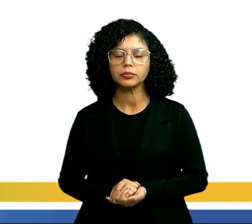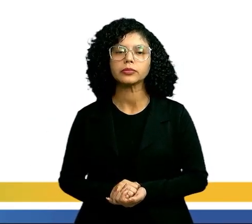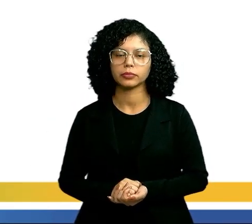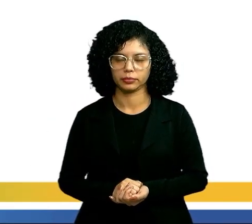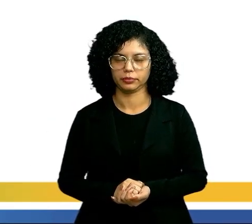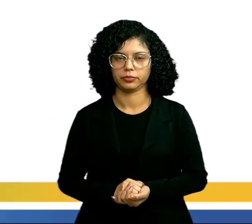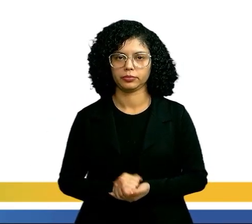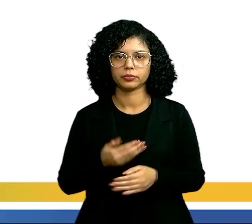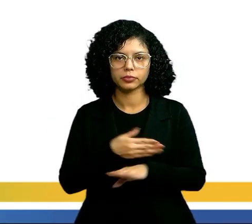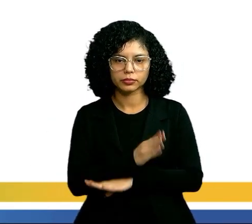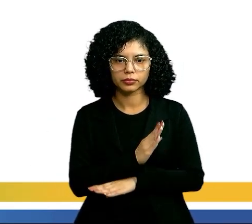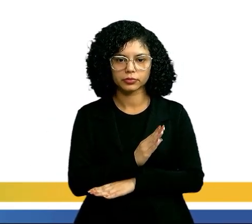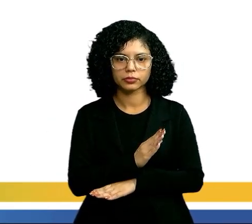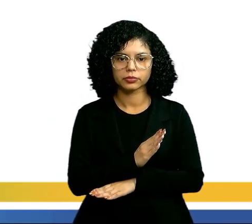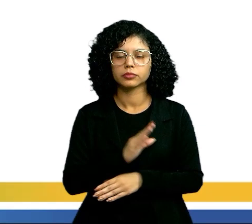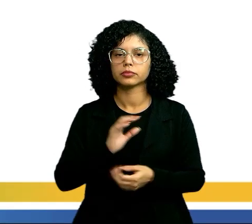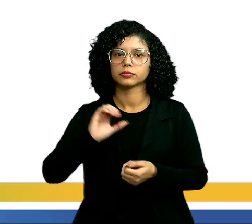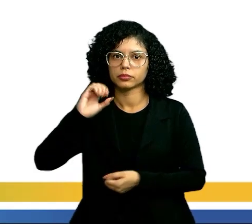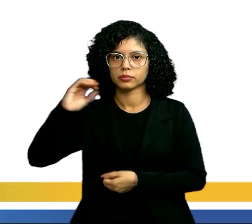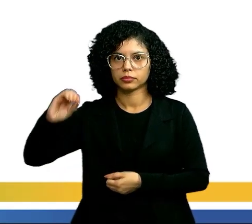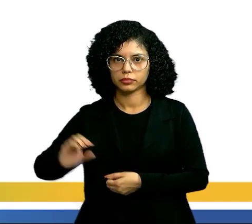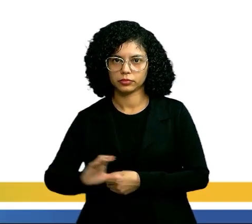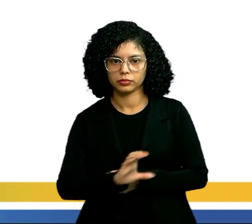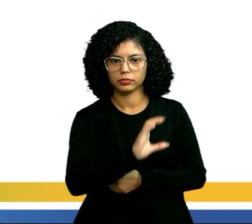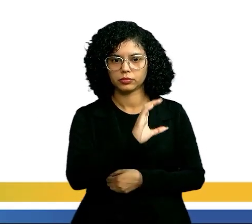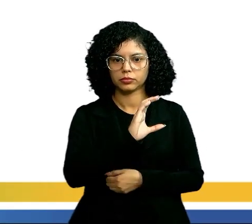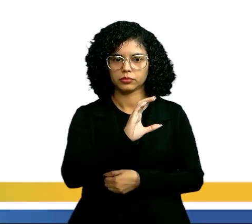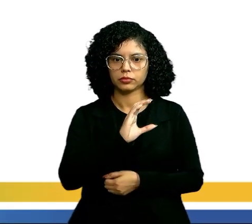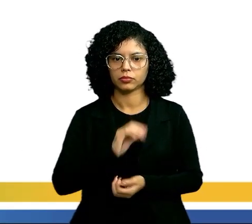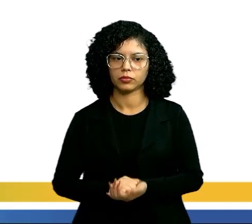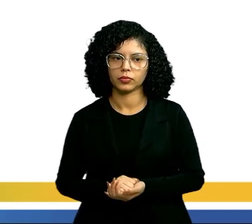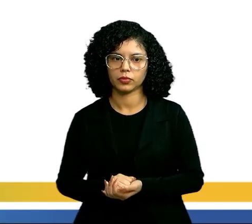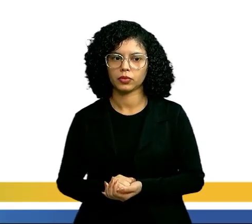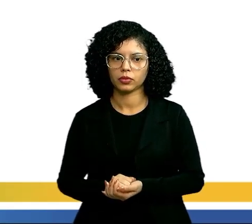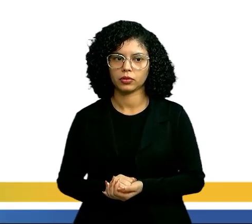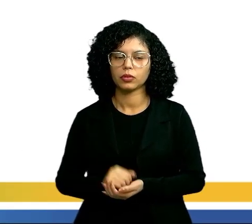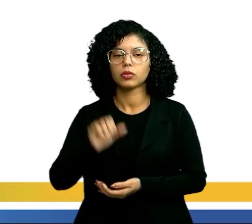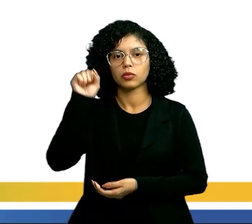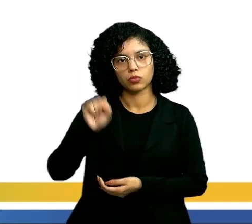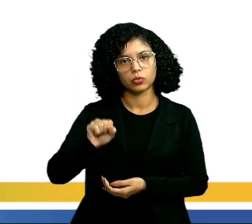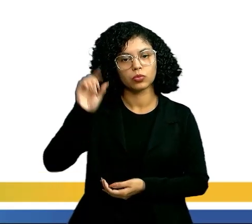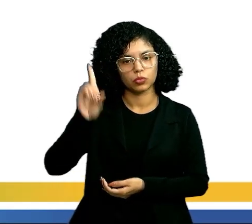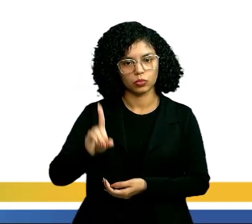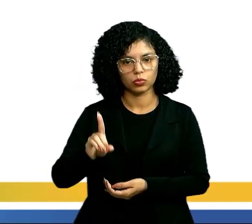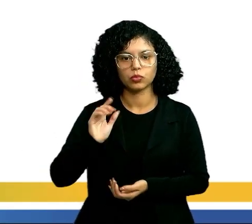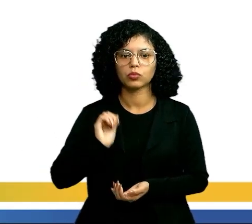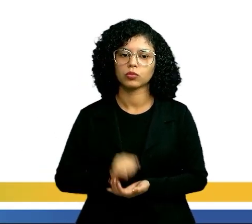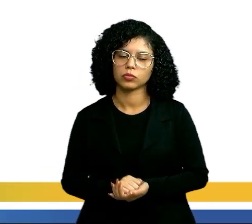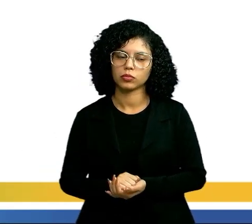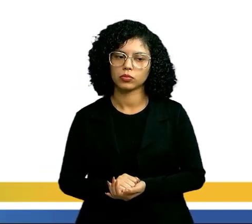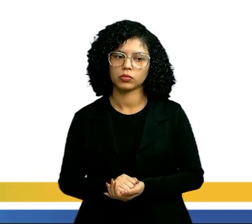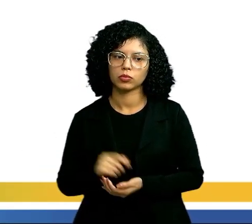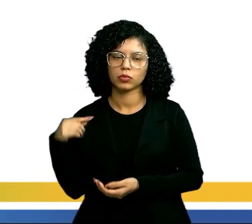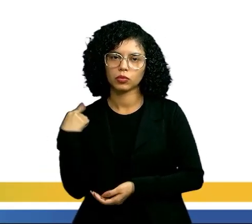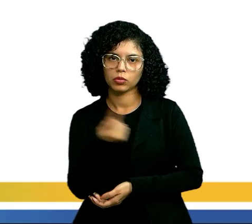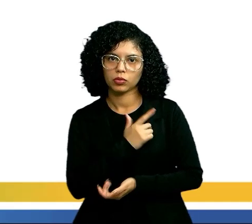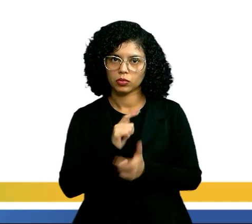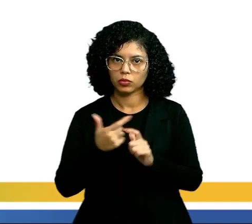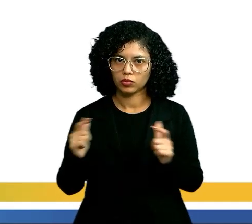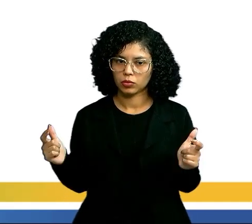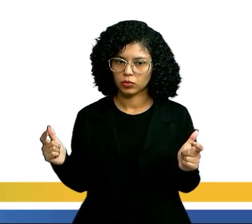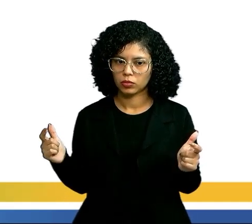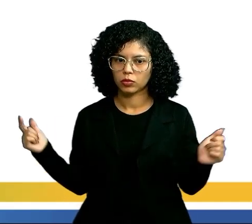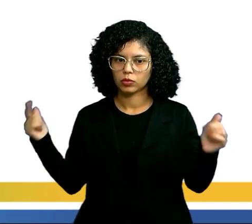cima, passando pelo Centro-Oeste, passando pelo Sudeste, perdão, onde ficam os nossos grandes